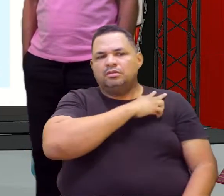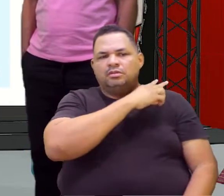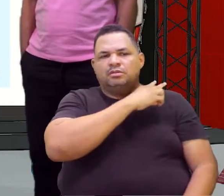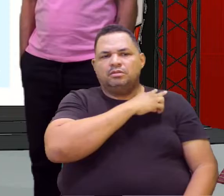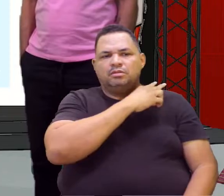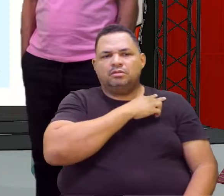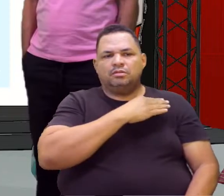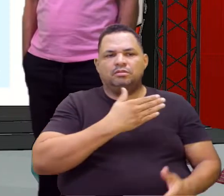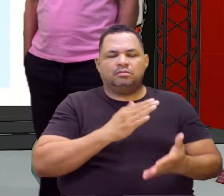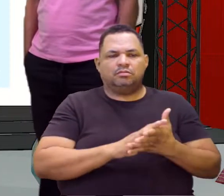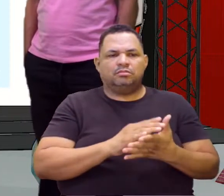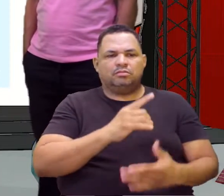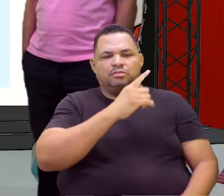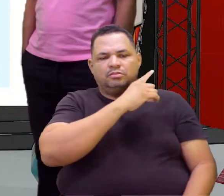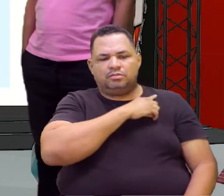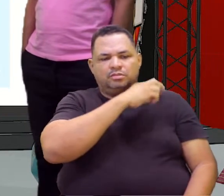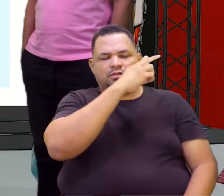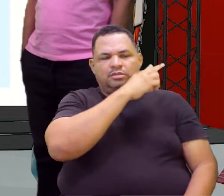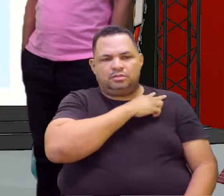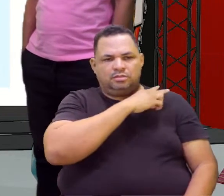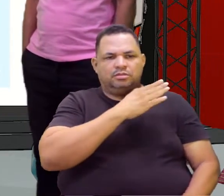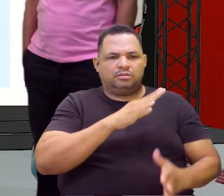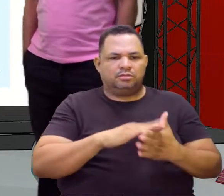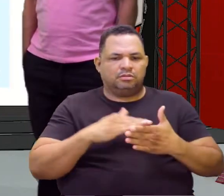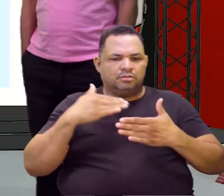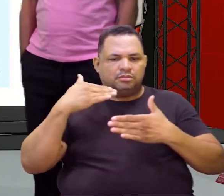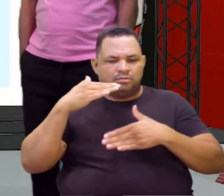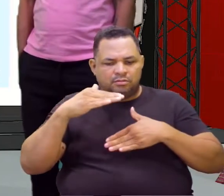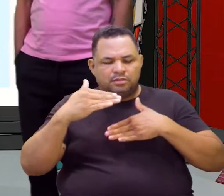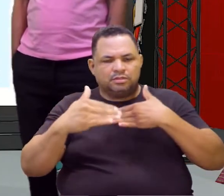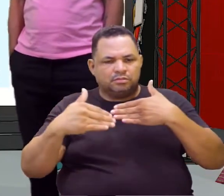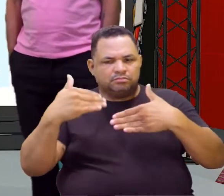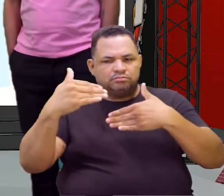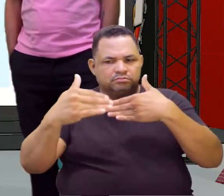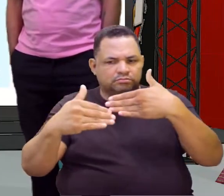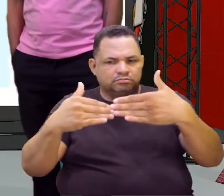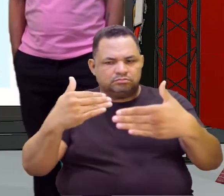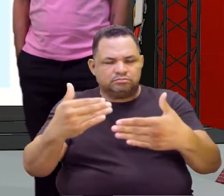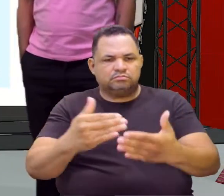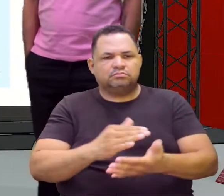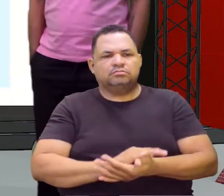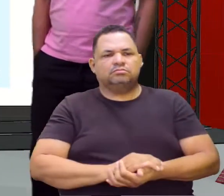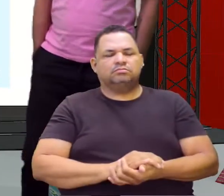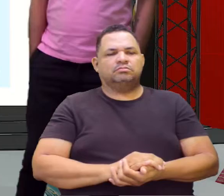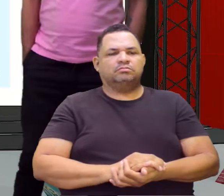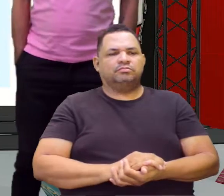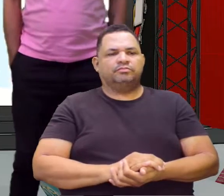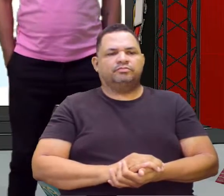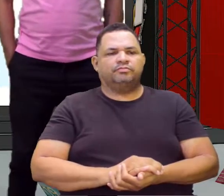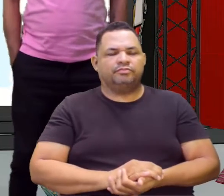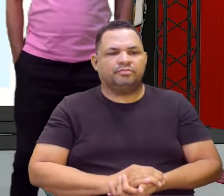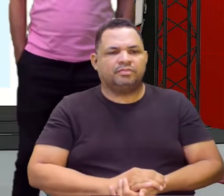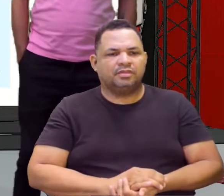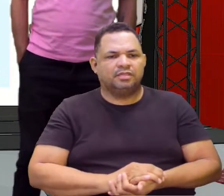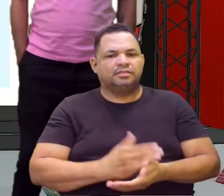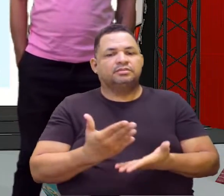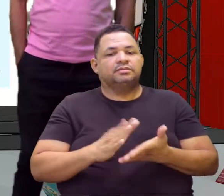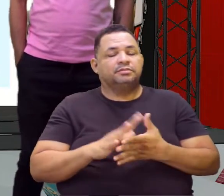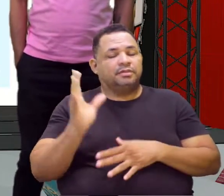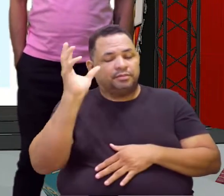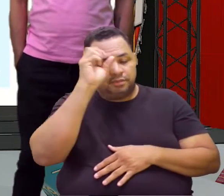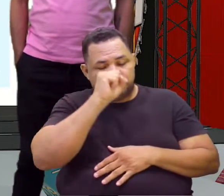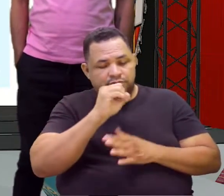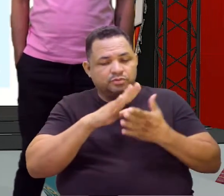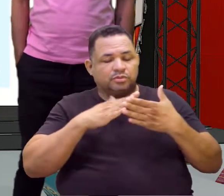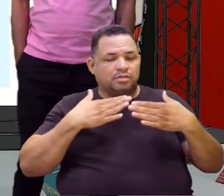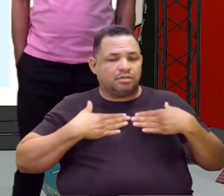E é assim mesmo, gente. No primeiro e no segundo a gente vai no passo a passo, né, professor Maurício, dando mais um tempo para vocês ir